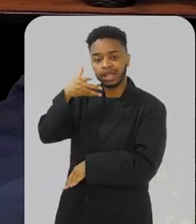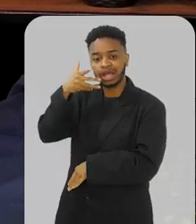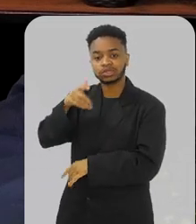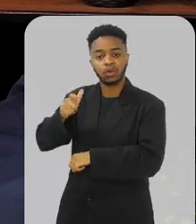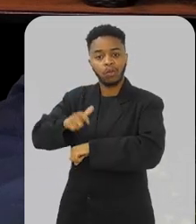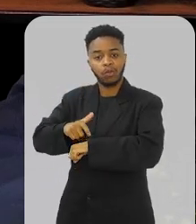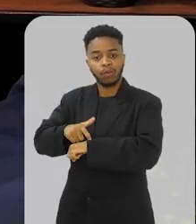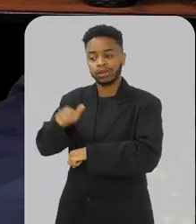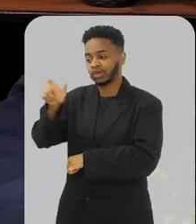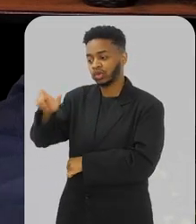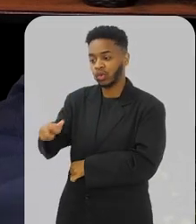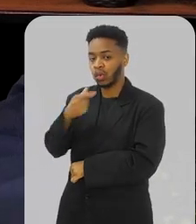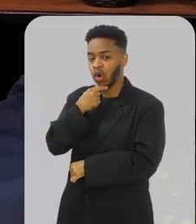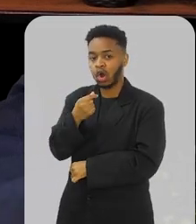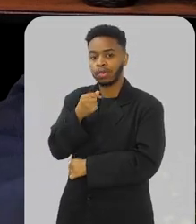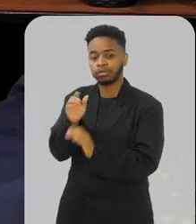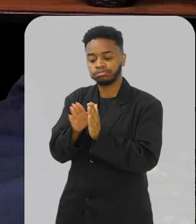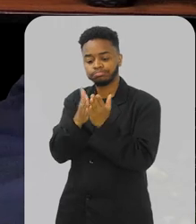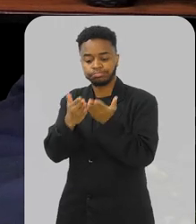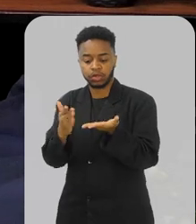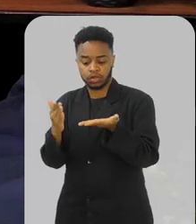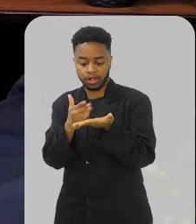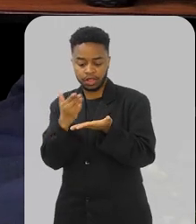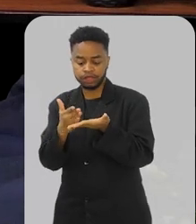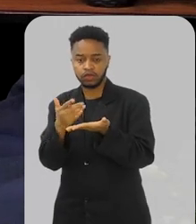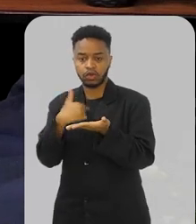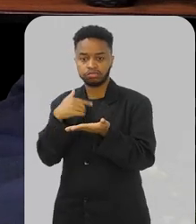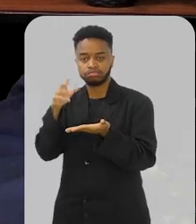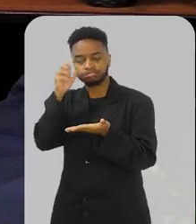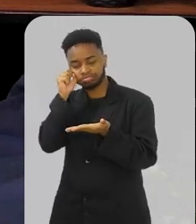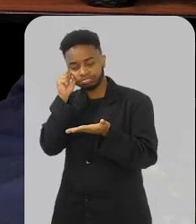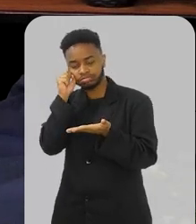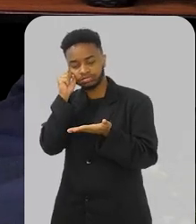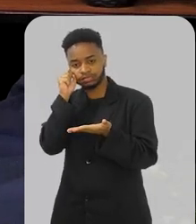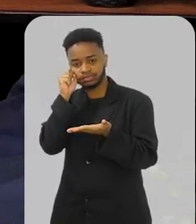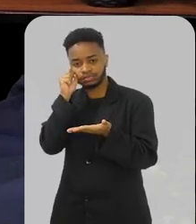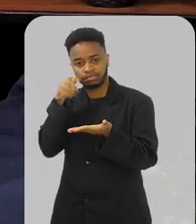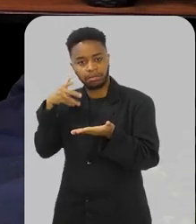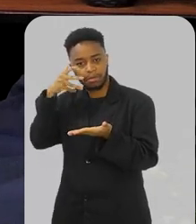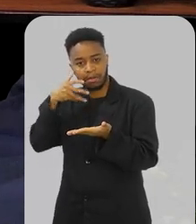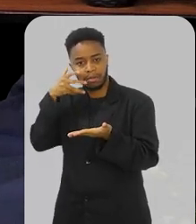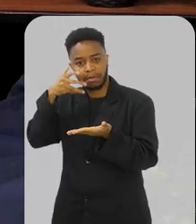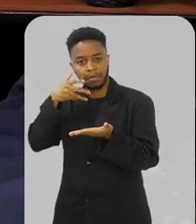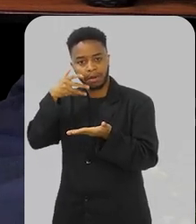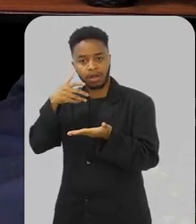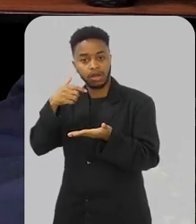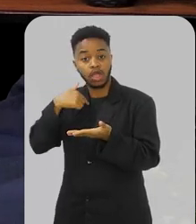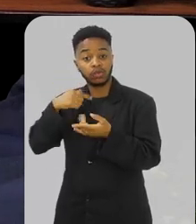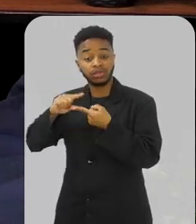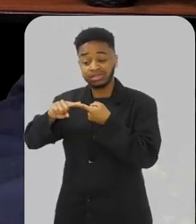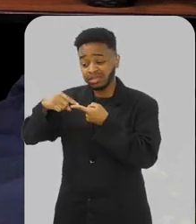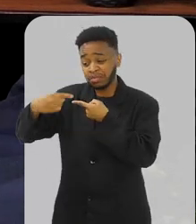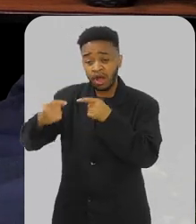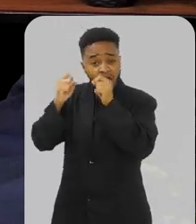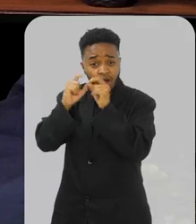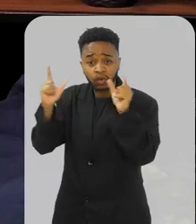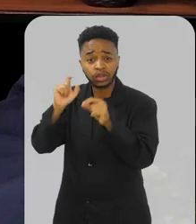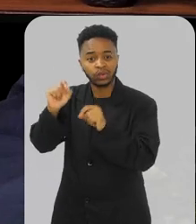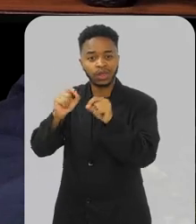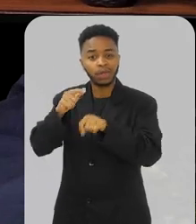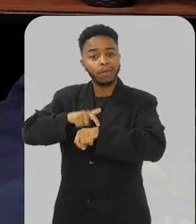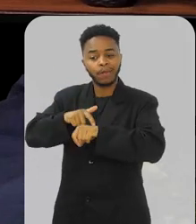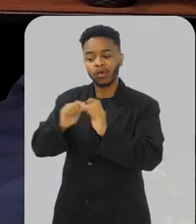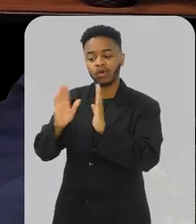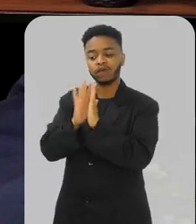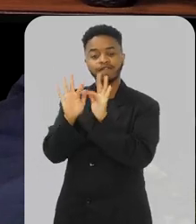quando o mestre Humberto abria o livro para fazer a palestra, eu apagava. E eu só acordava quando ele estava fazendo a